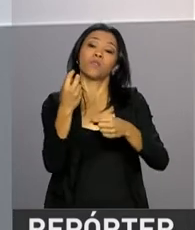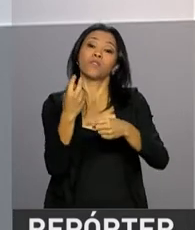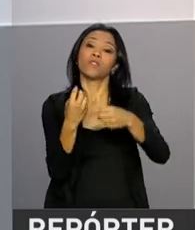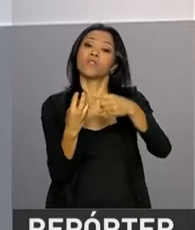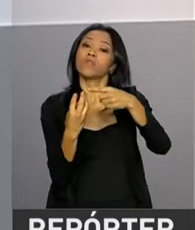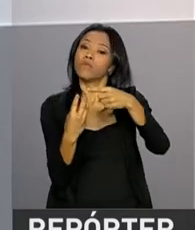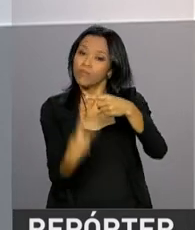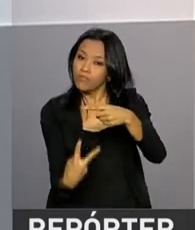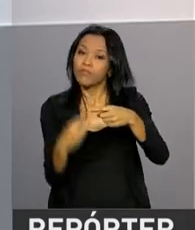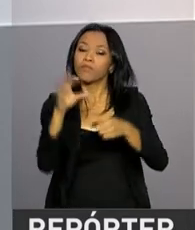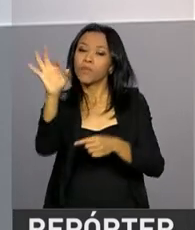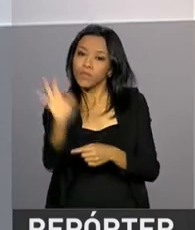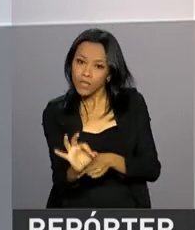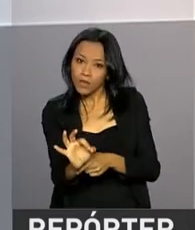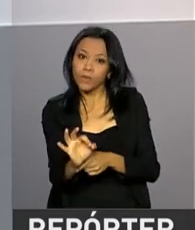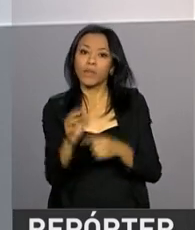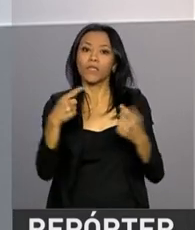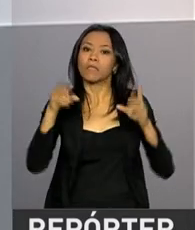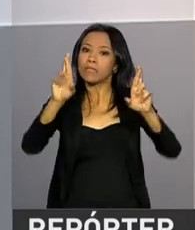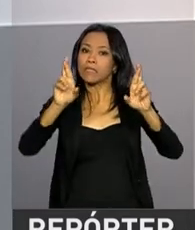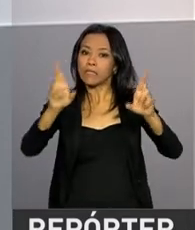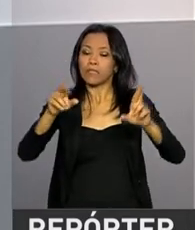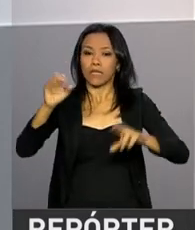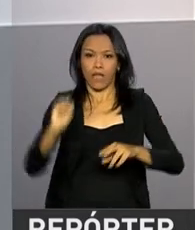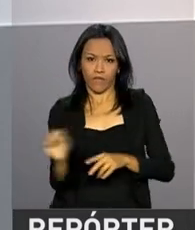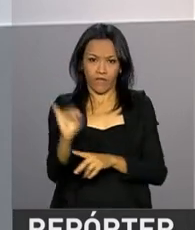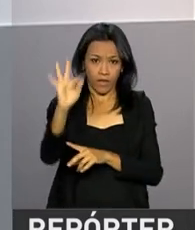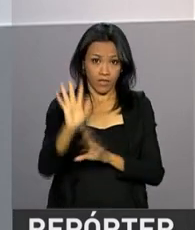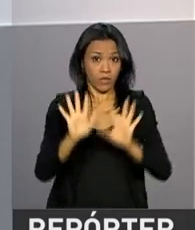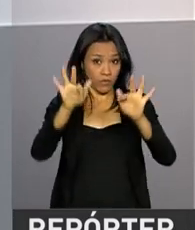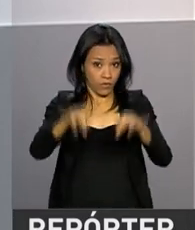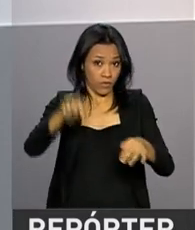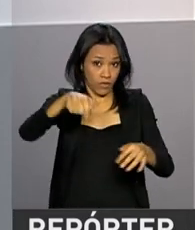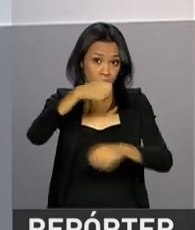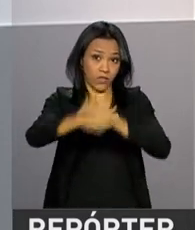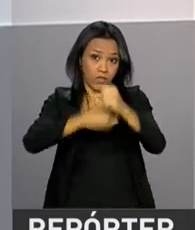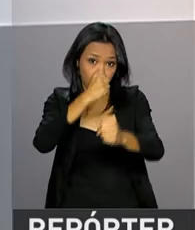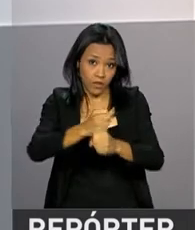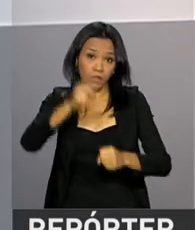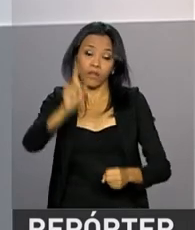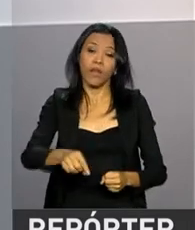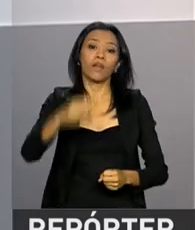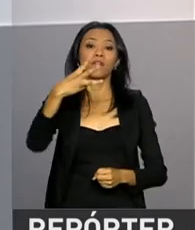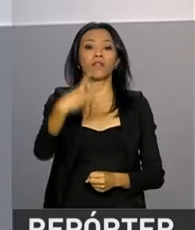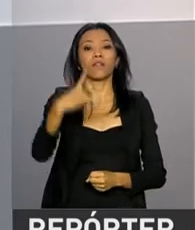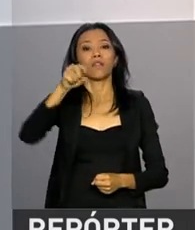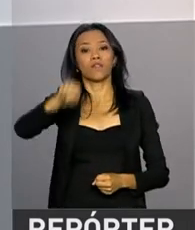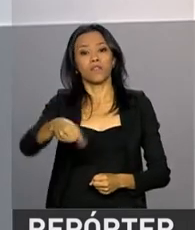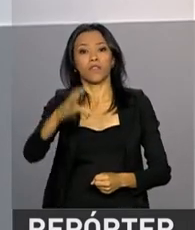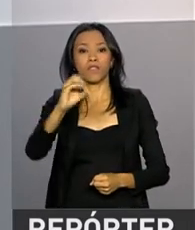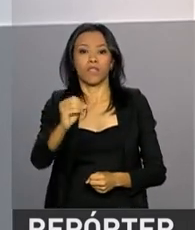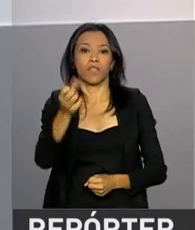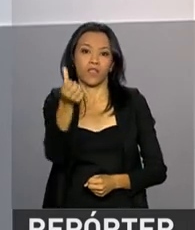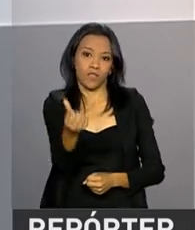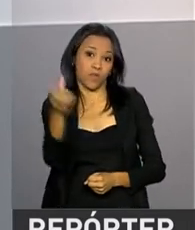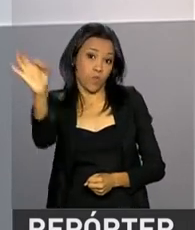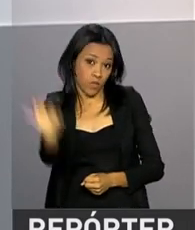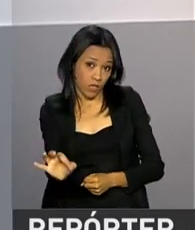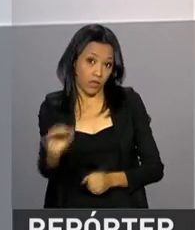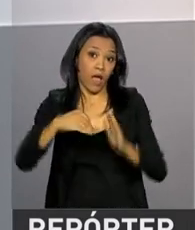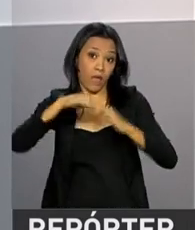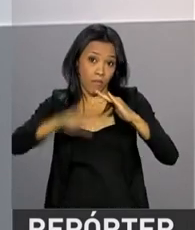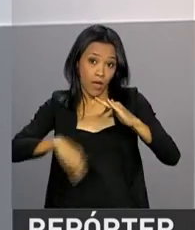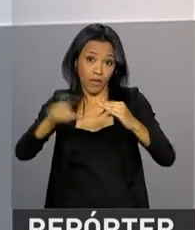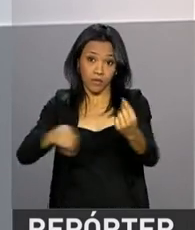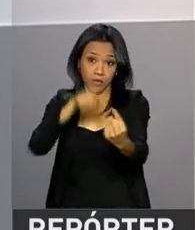ainda segundo os analistas a expectativa de inflação ao final deste ano é de 3,06 por cento abaixo do centro